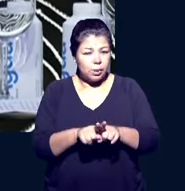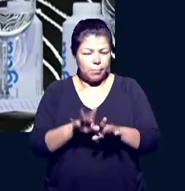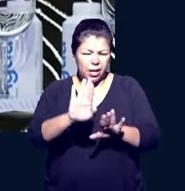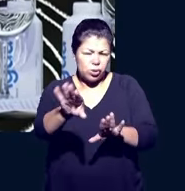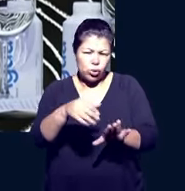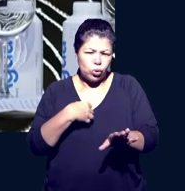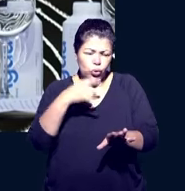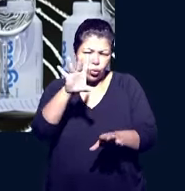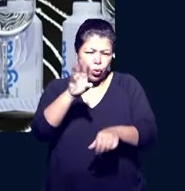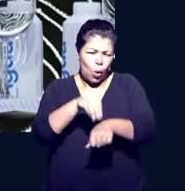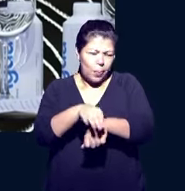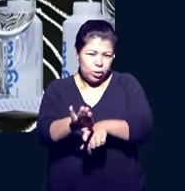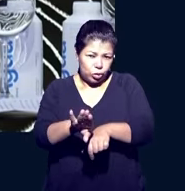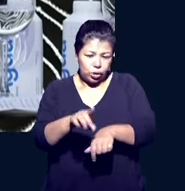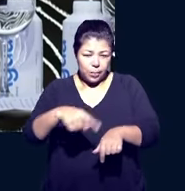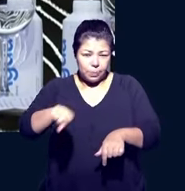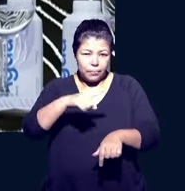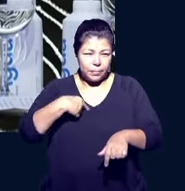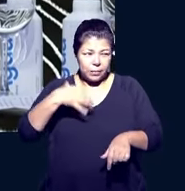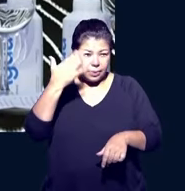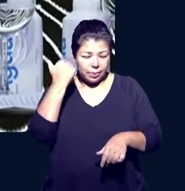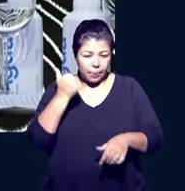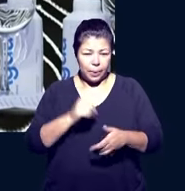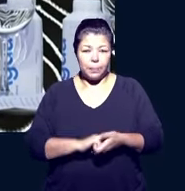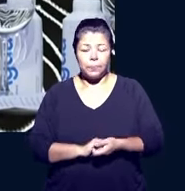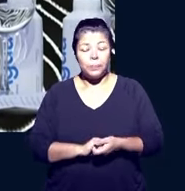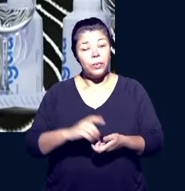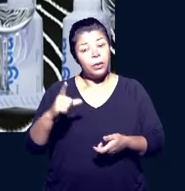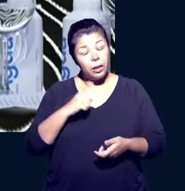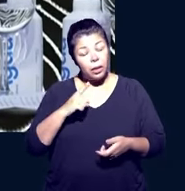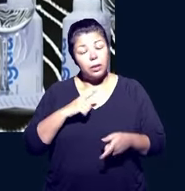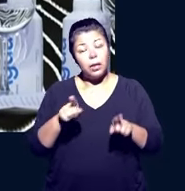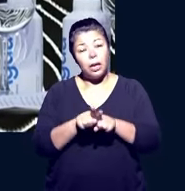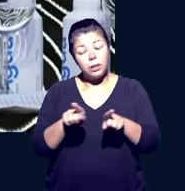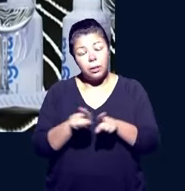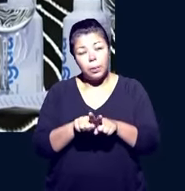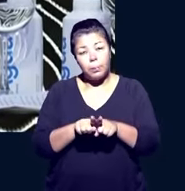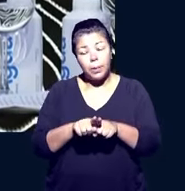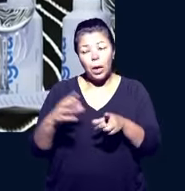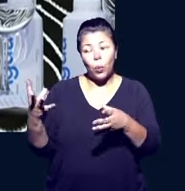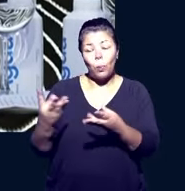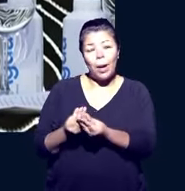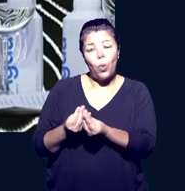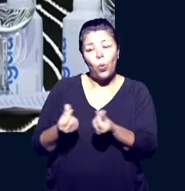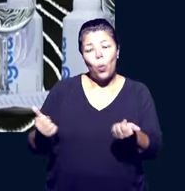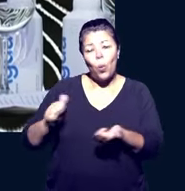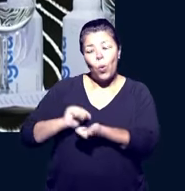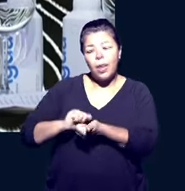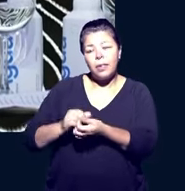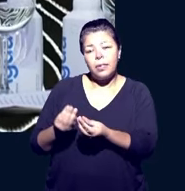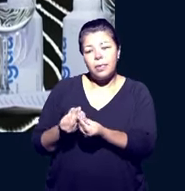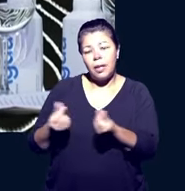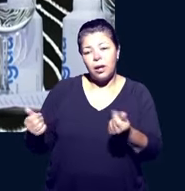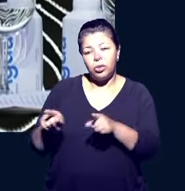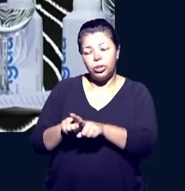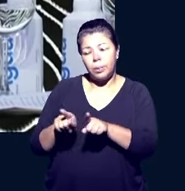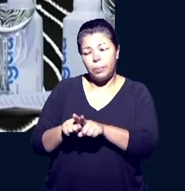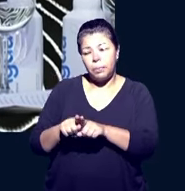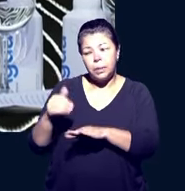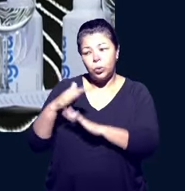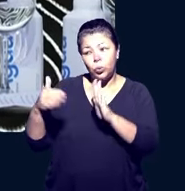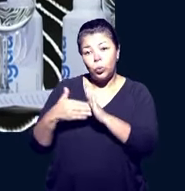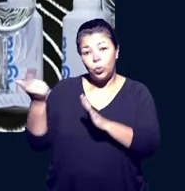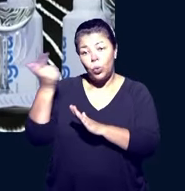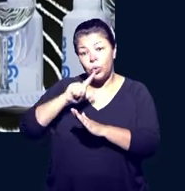toda a proporção e nós temos uma judicialização qualitativa que decorre do fato de a constituição ser abrangente e tudo poder chegar ao